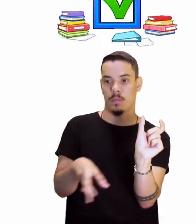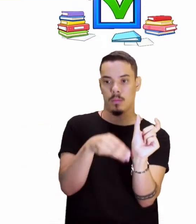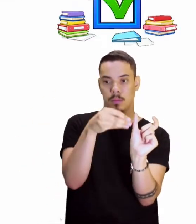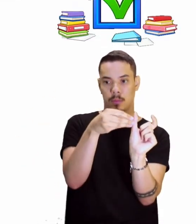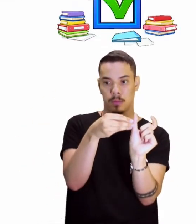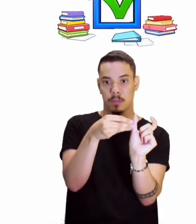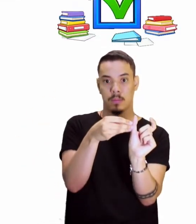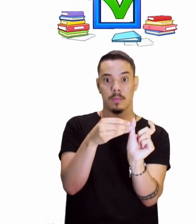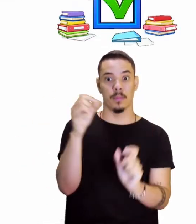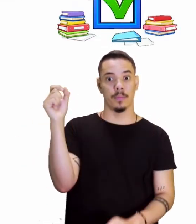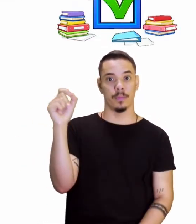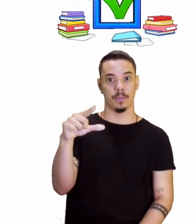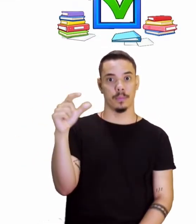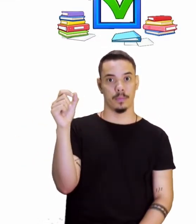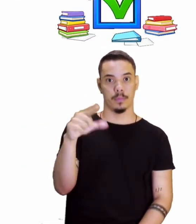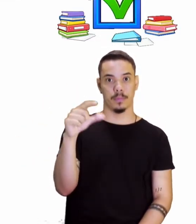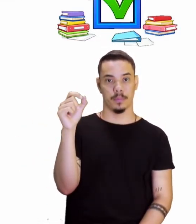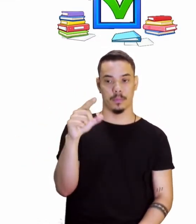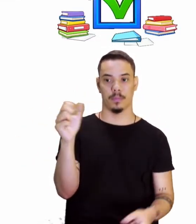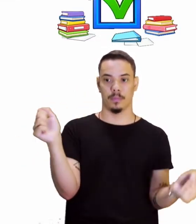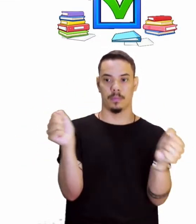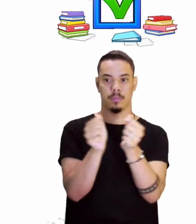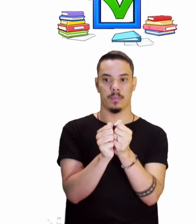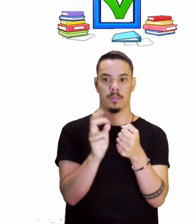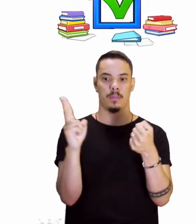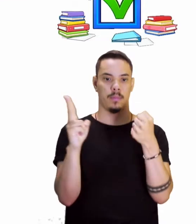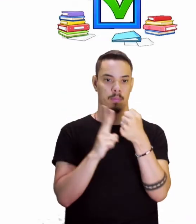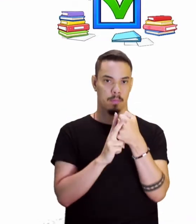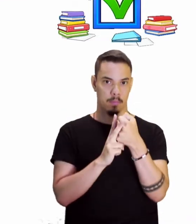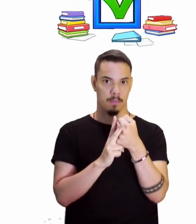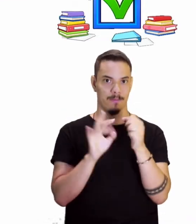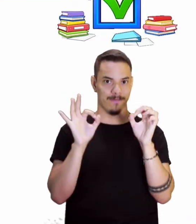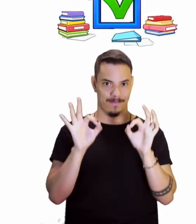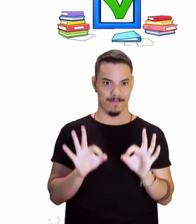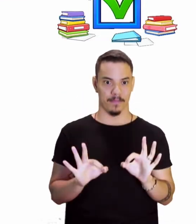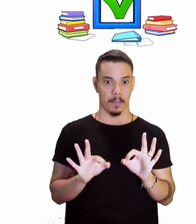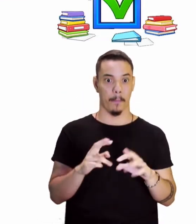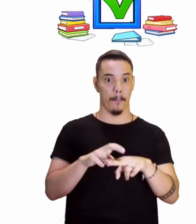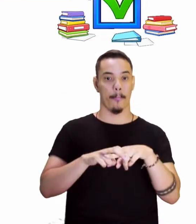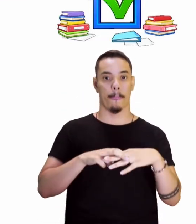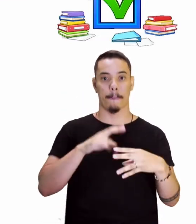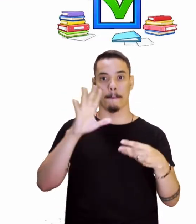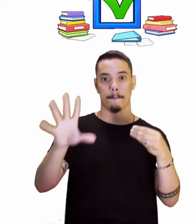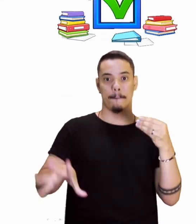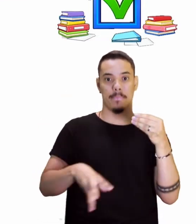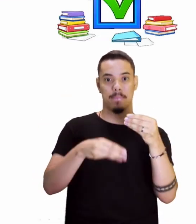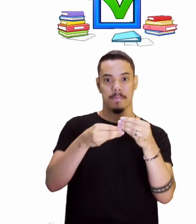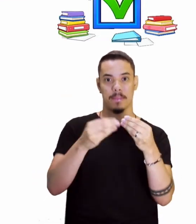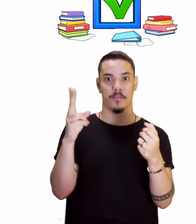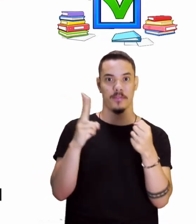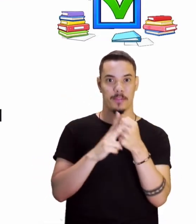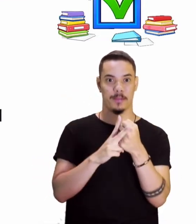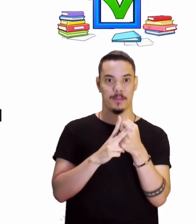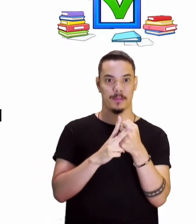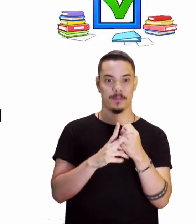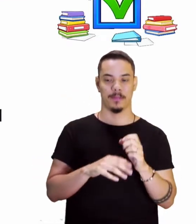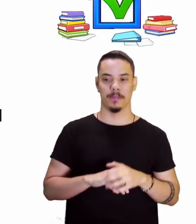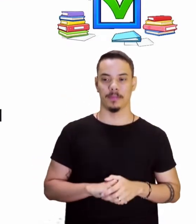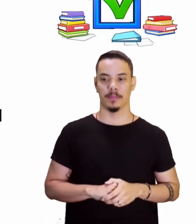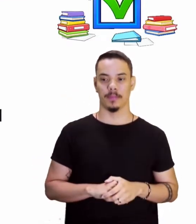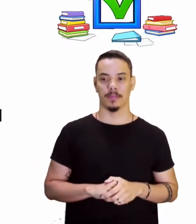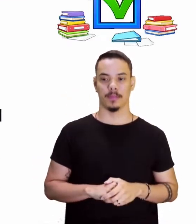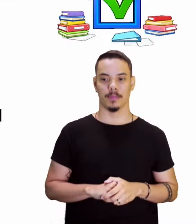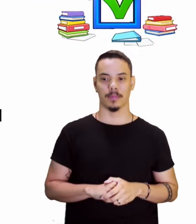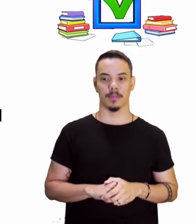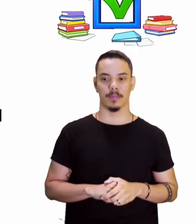parte aqui de azul tá completando quem? O verbo. Tá bom? Aí é complemento verbal. Vamos lá. Então, nós